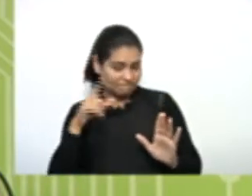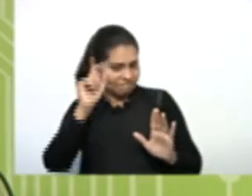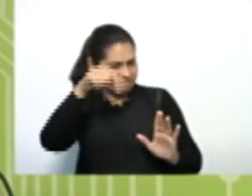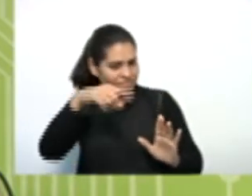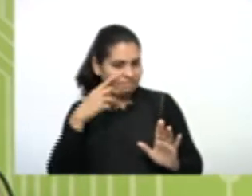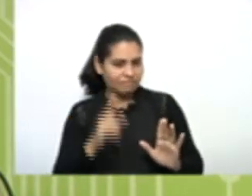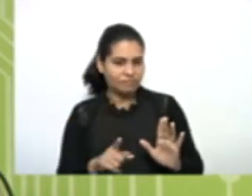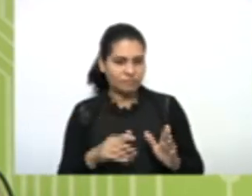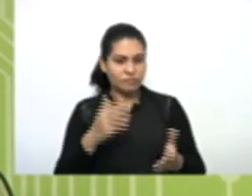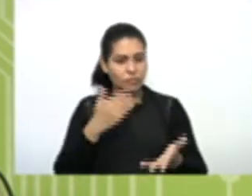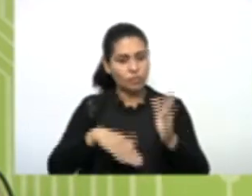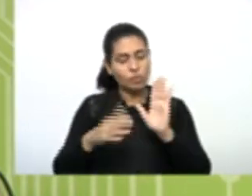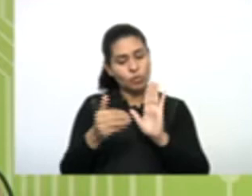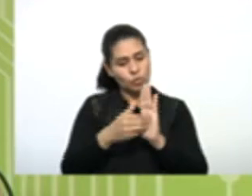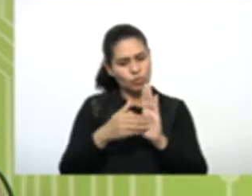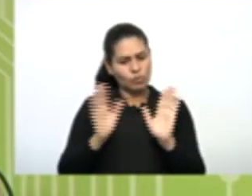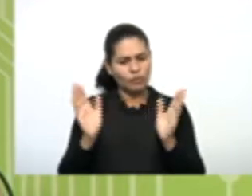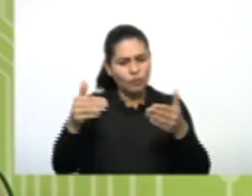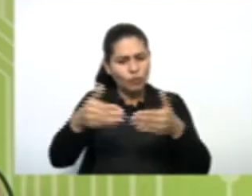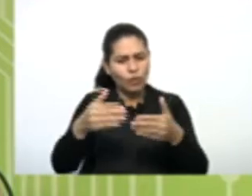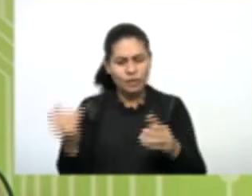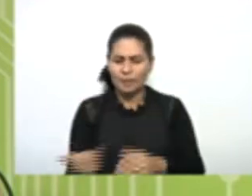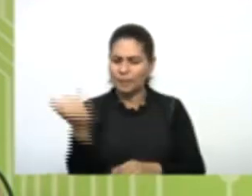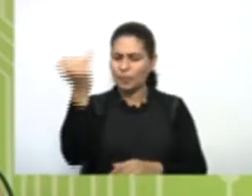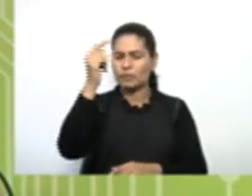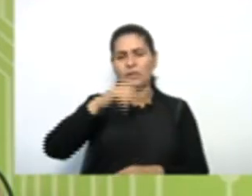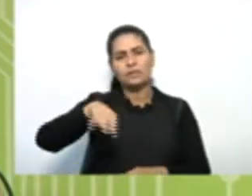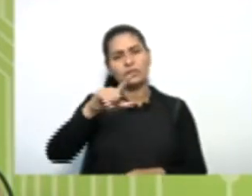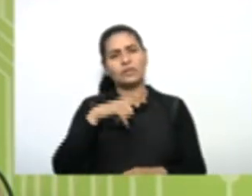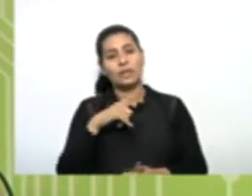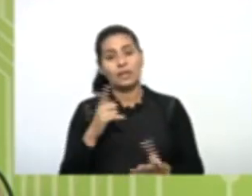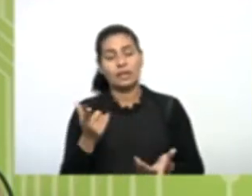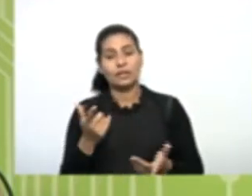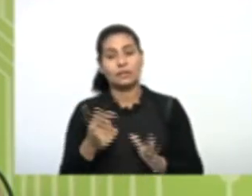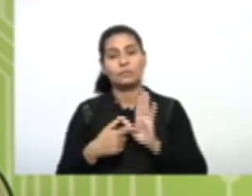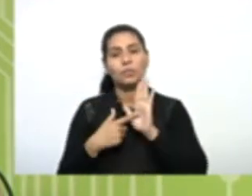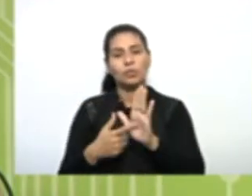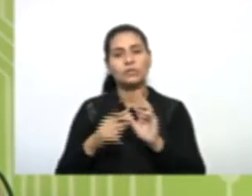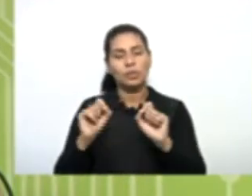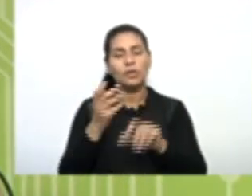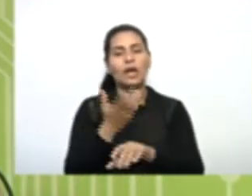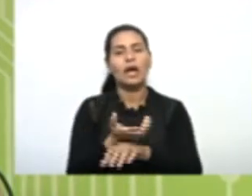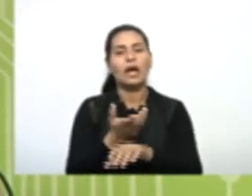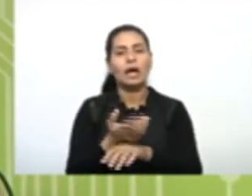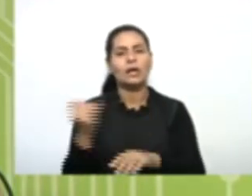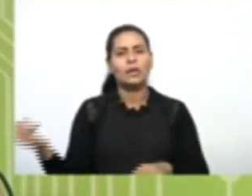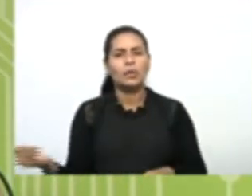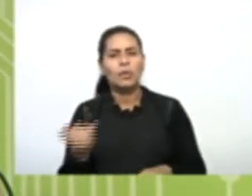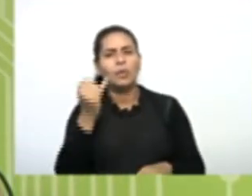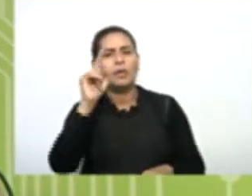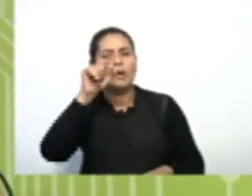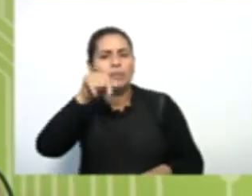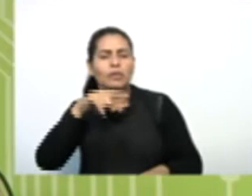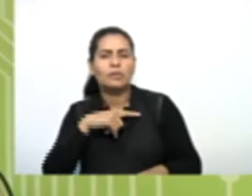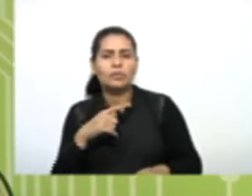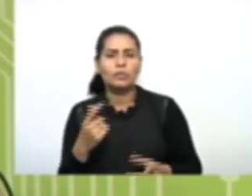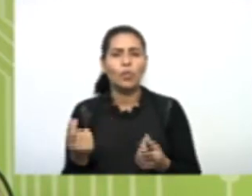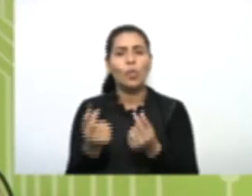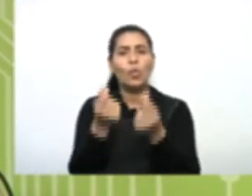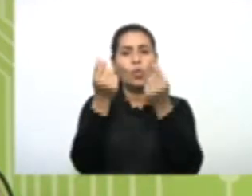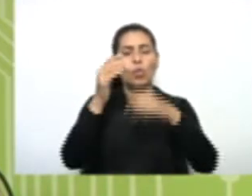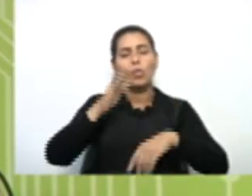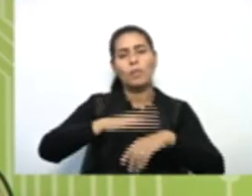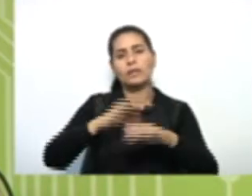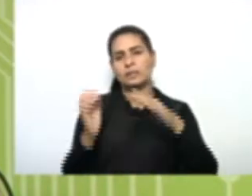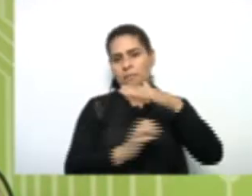investimentos. Tudo isso focando como é importante, a gente quer sintetizar aqui nessa aula, como é importante o lucro para